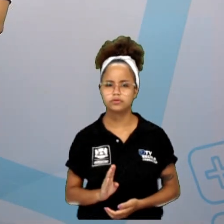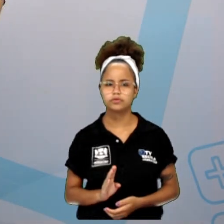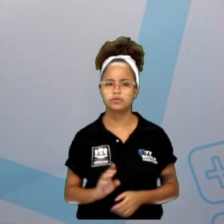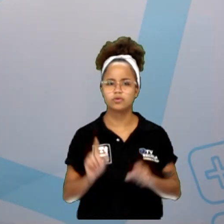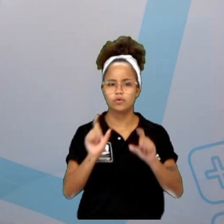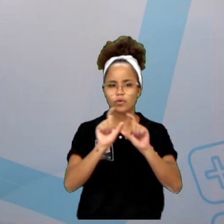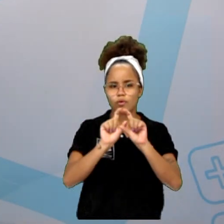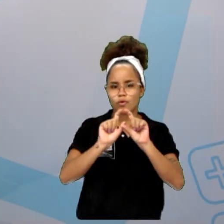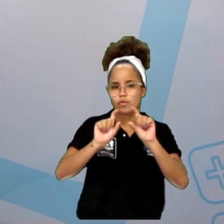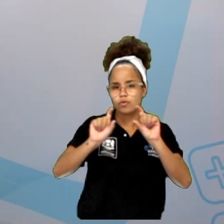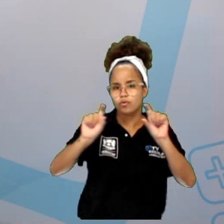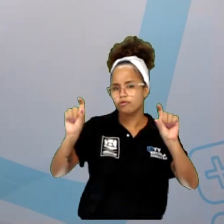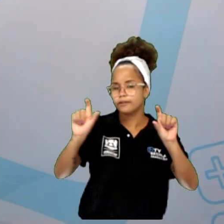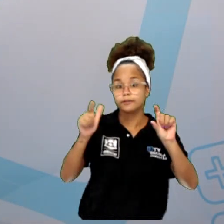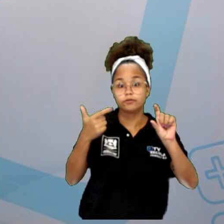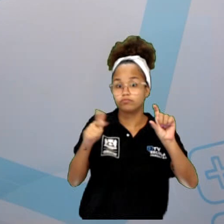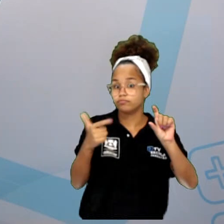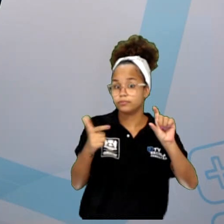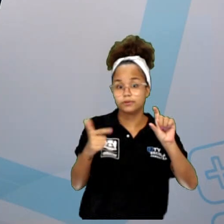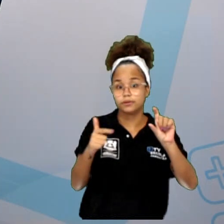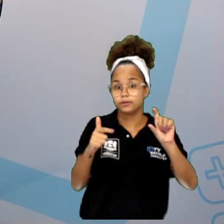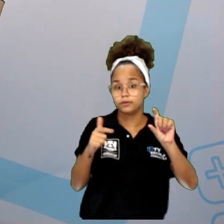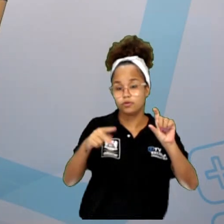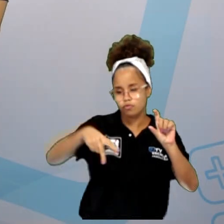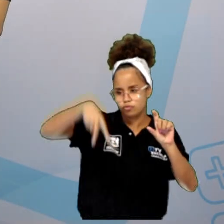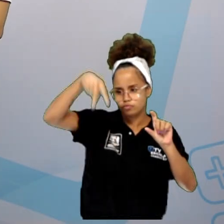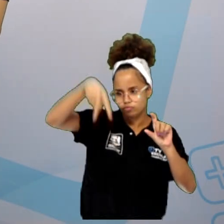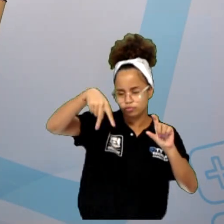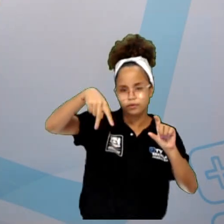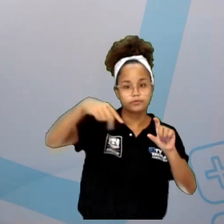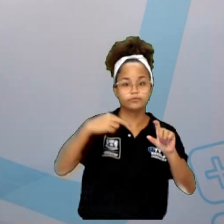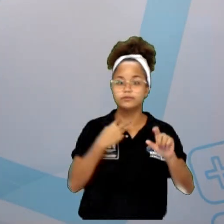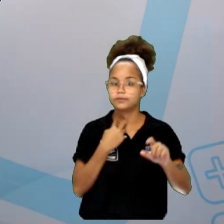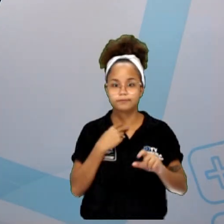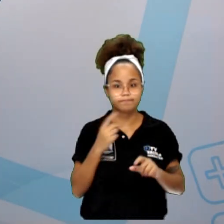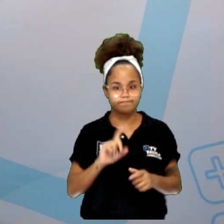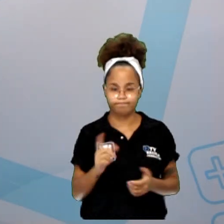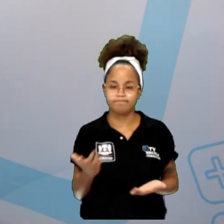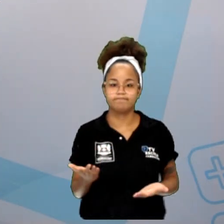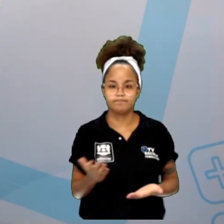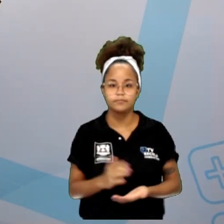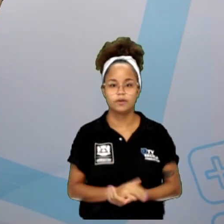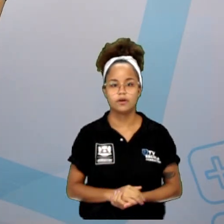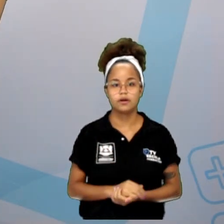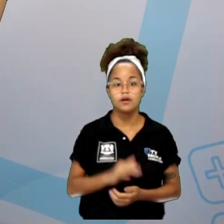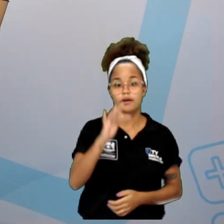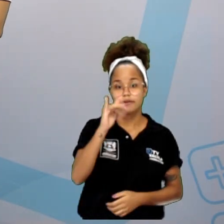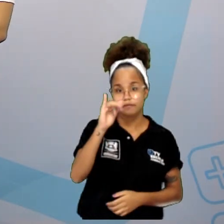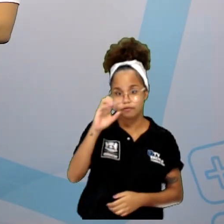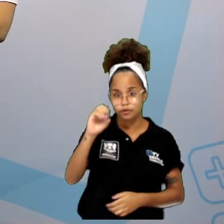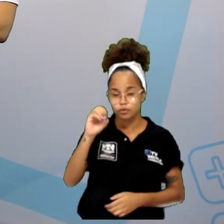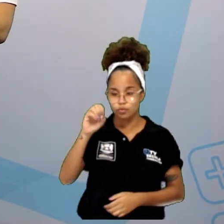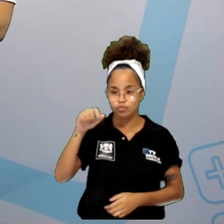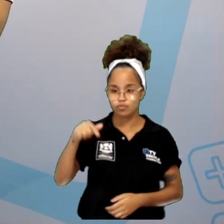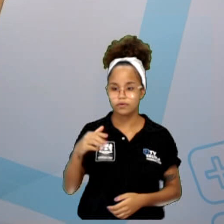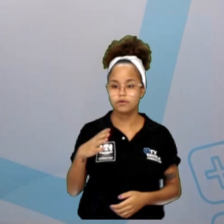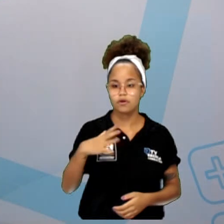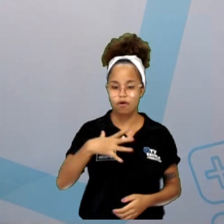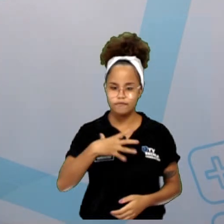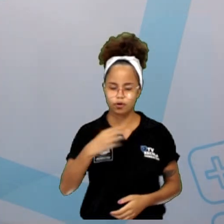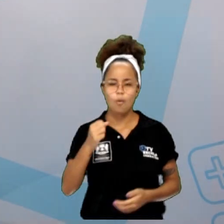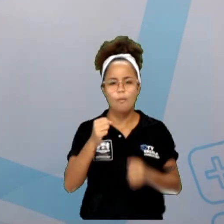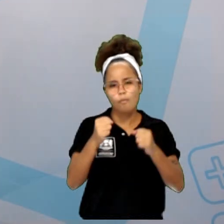nem existe, né? Aquele circunflexo sinaliza o fechamento do som do E. Fio do Nordeste. A gente sabe que fio pode